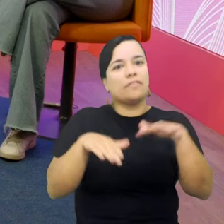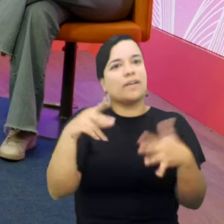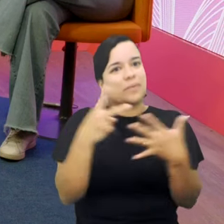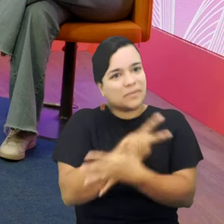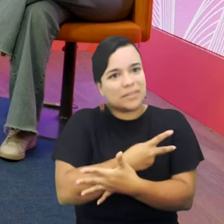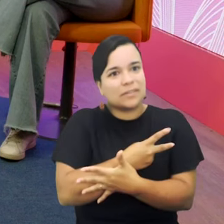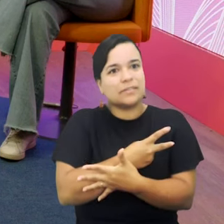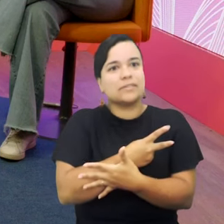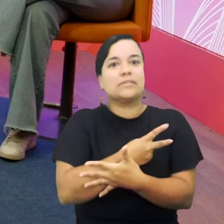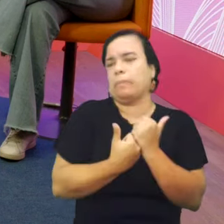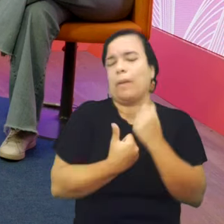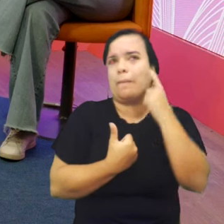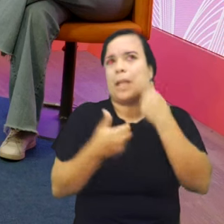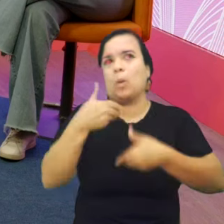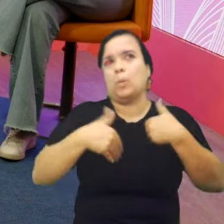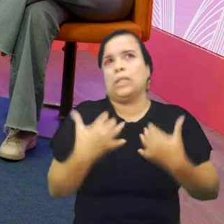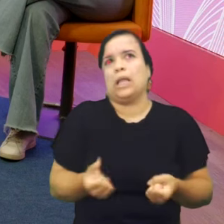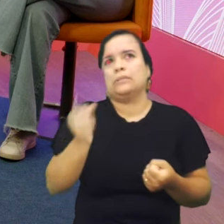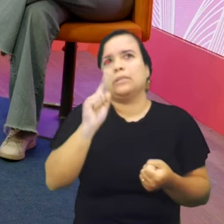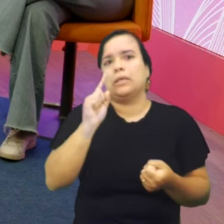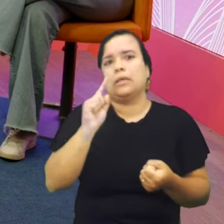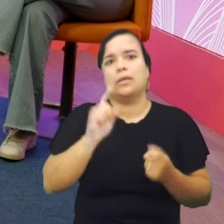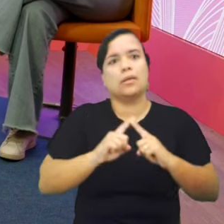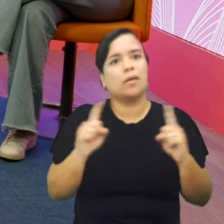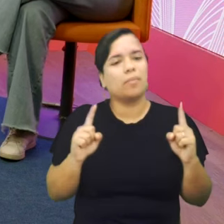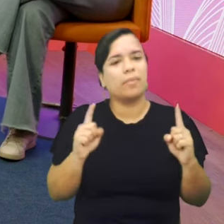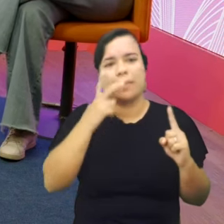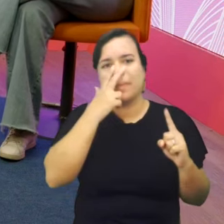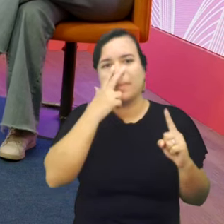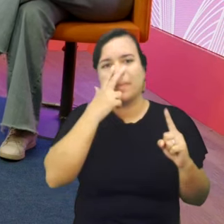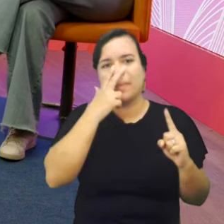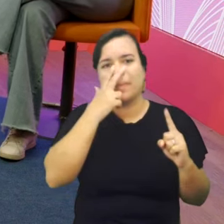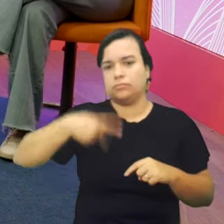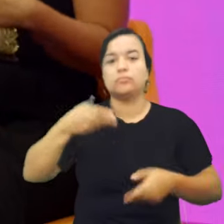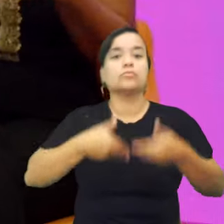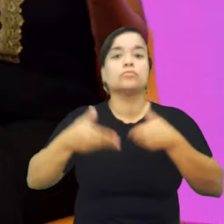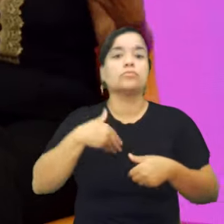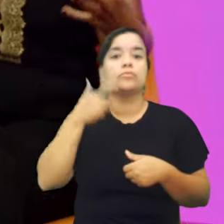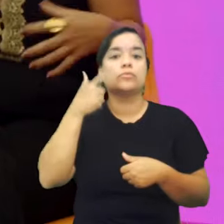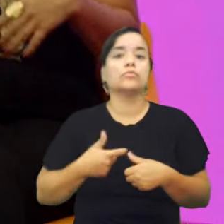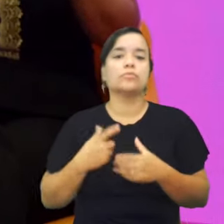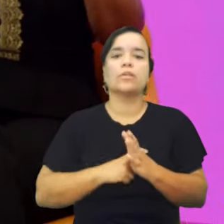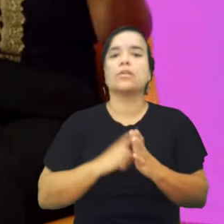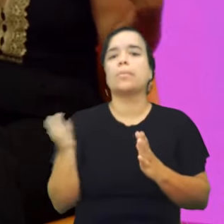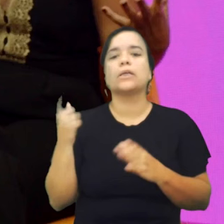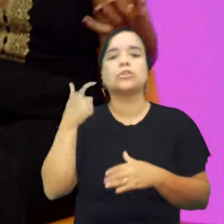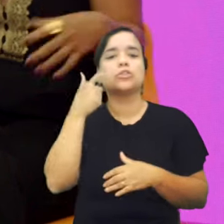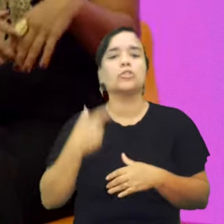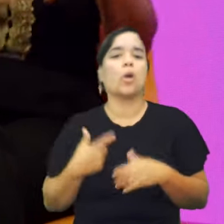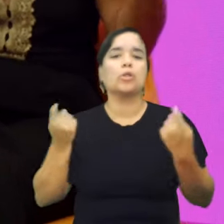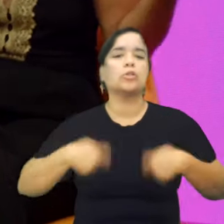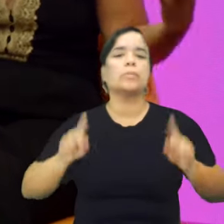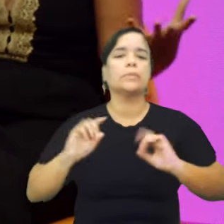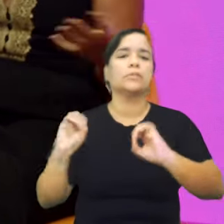permitir ser cuidada. E aí a gente vai para aquela questão de ser autossuficiente, eu sou independente, não preciso de ninguém,